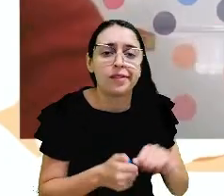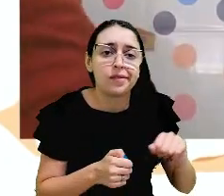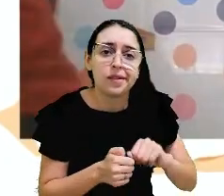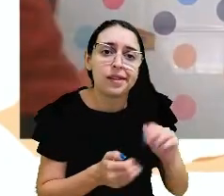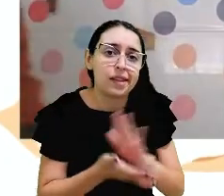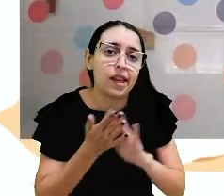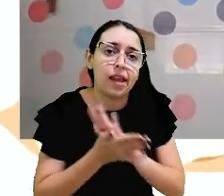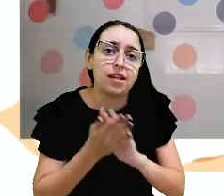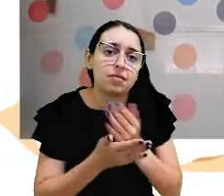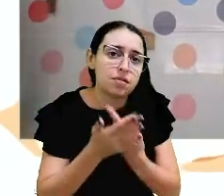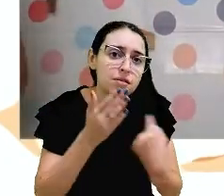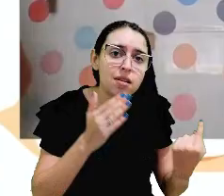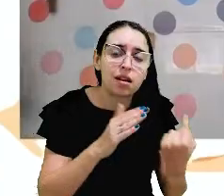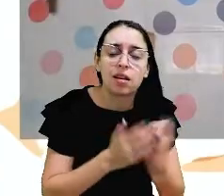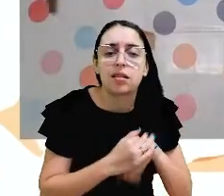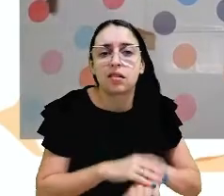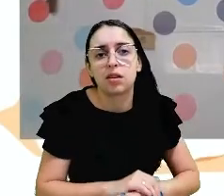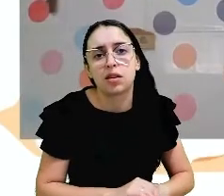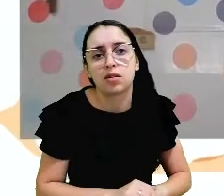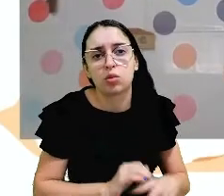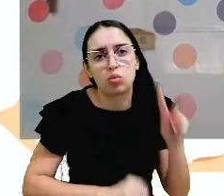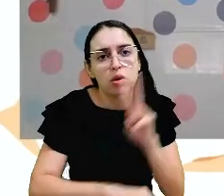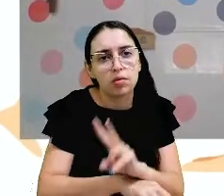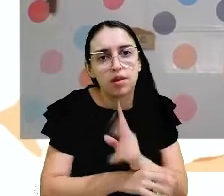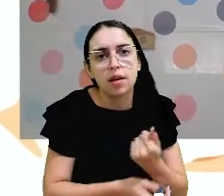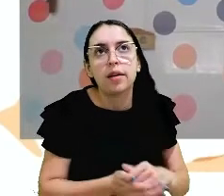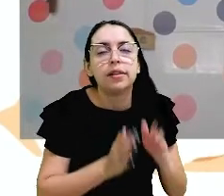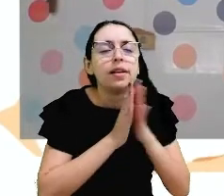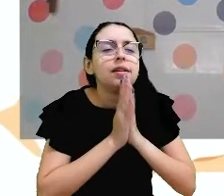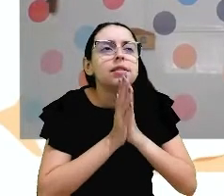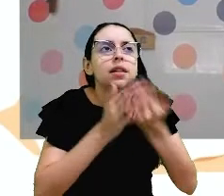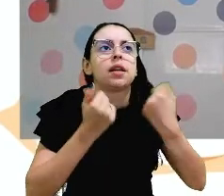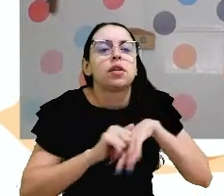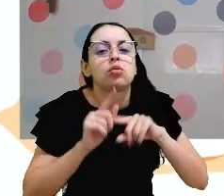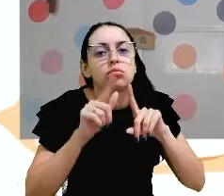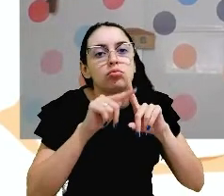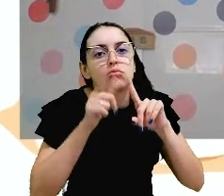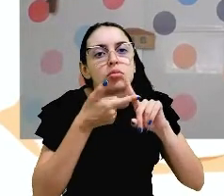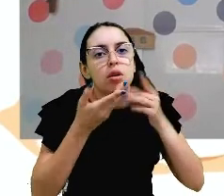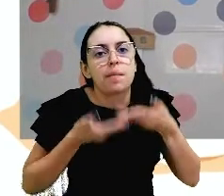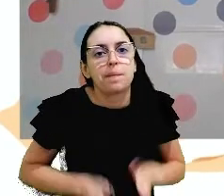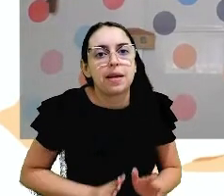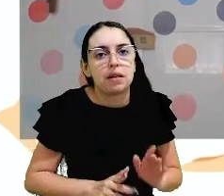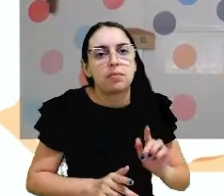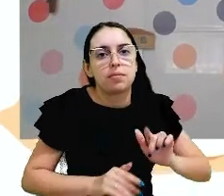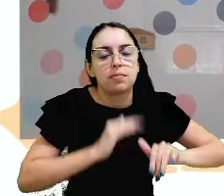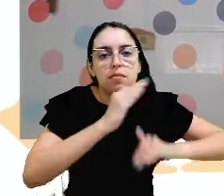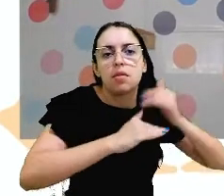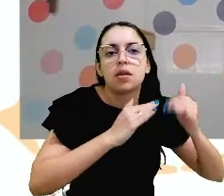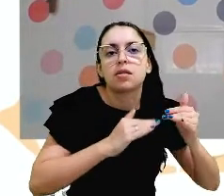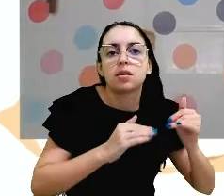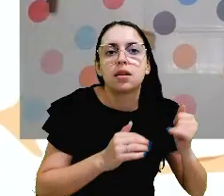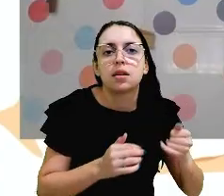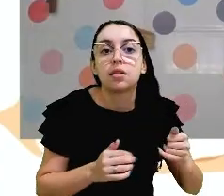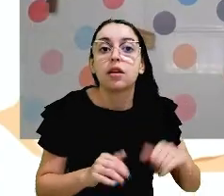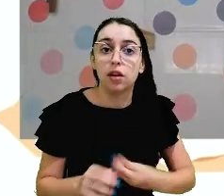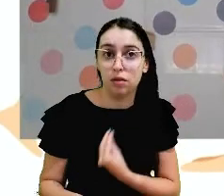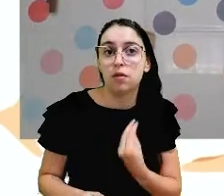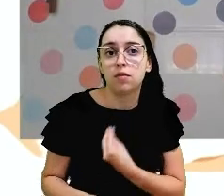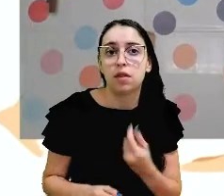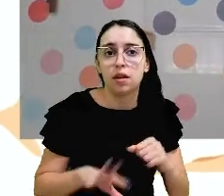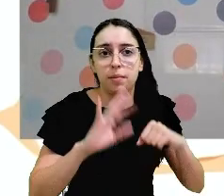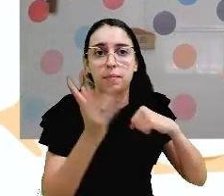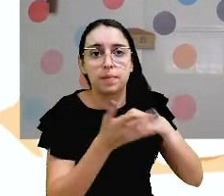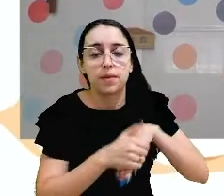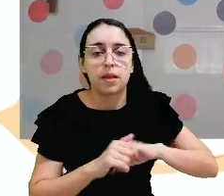situação, né? E só rezando para chegar aí o dia do parto e passar e sobreviverem a essa pandemia,